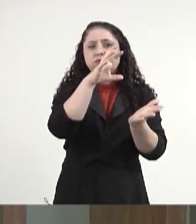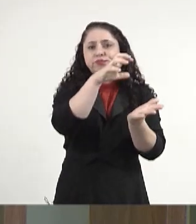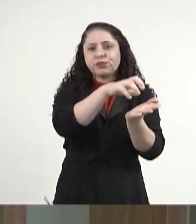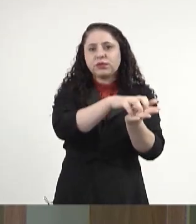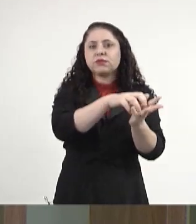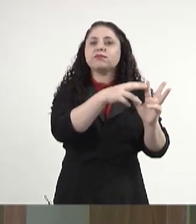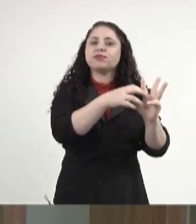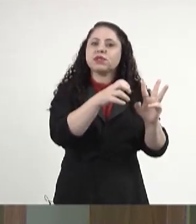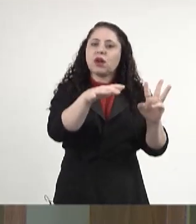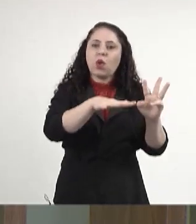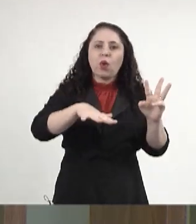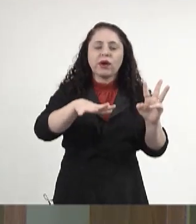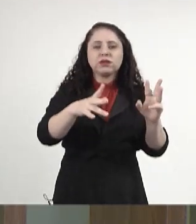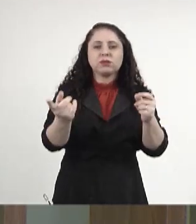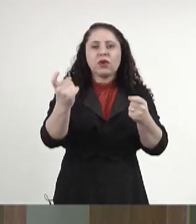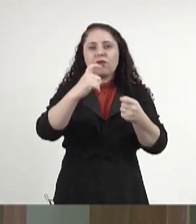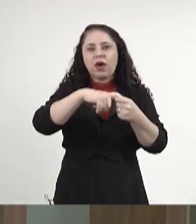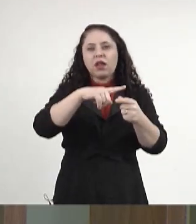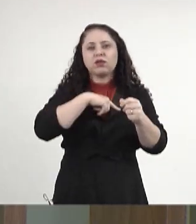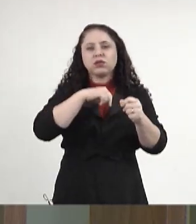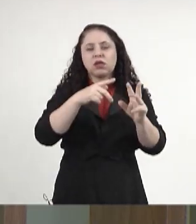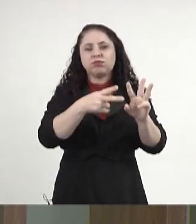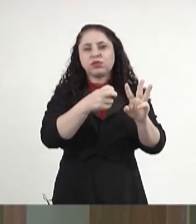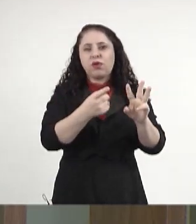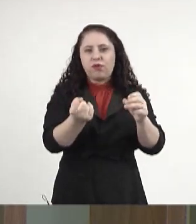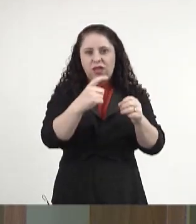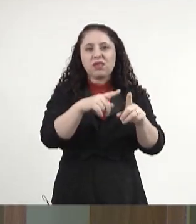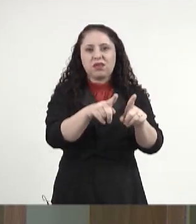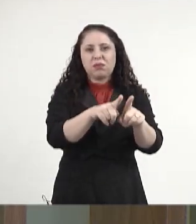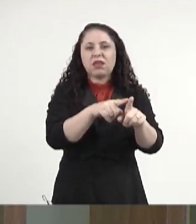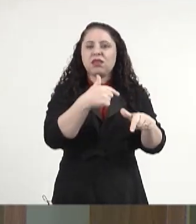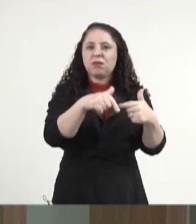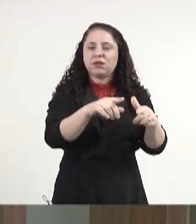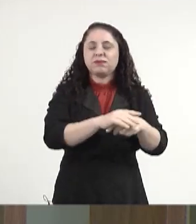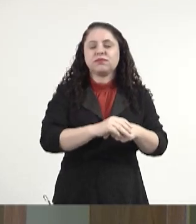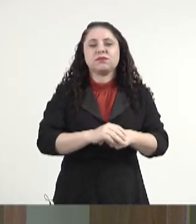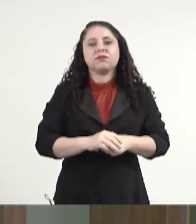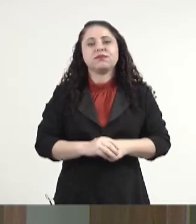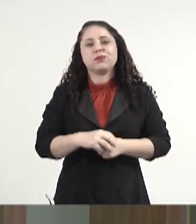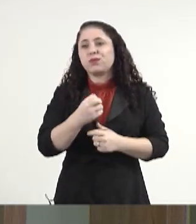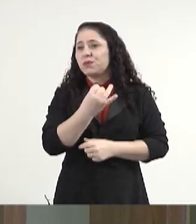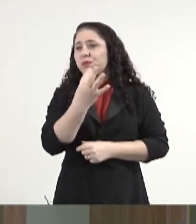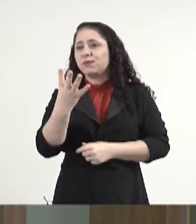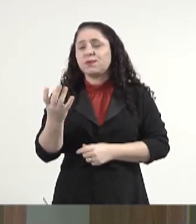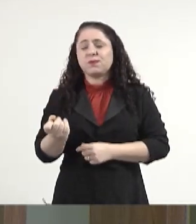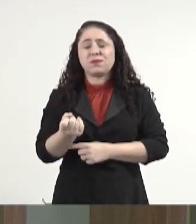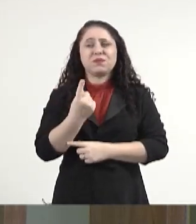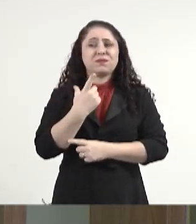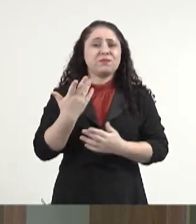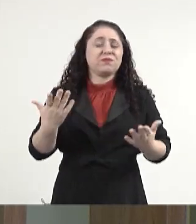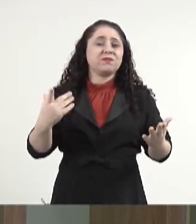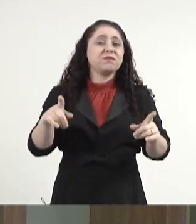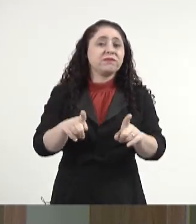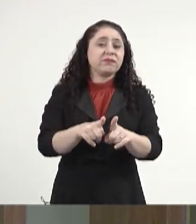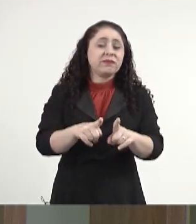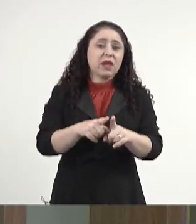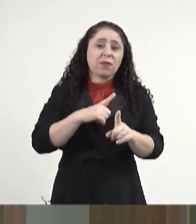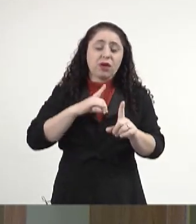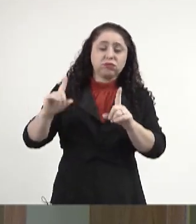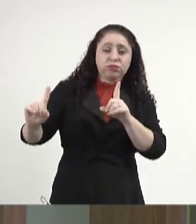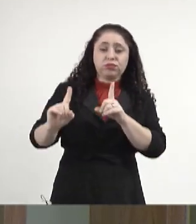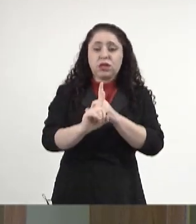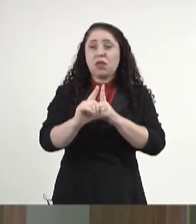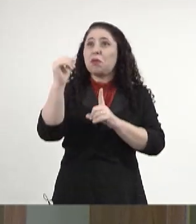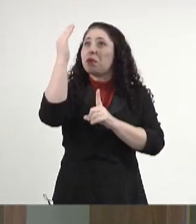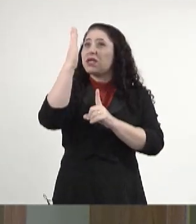aldeias e também nas áreas de retomada, nas áreas indígenas de retomada. Então, são números realmente que chamam a atenção. Nós estamos, inclusive, à frente